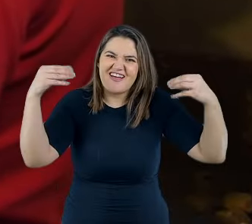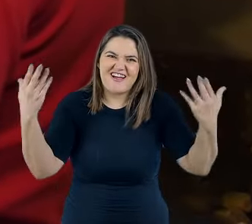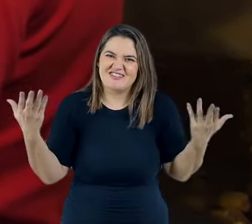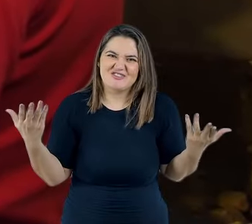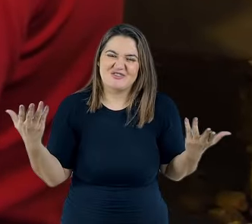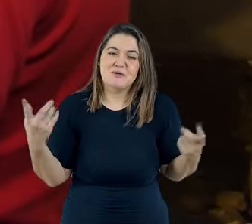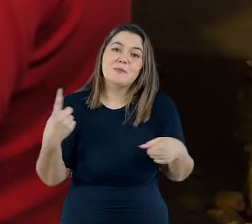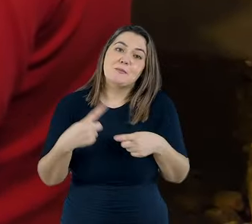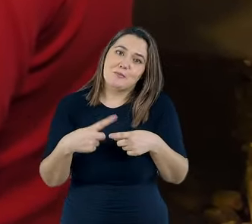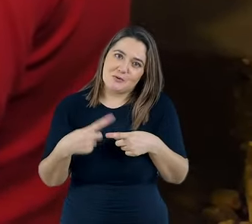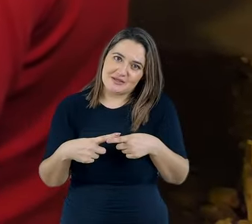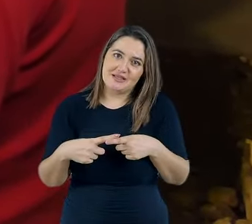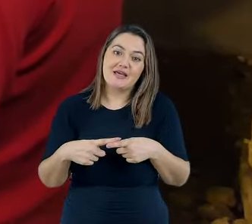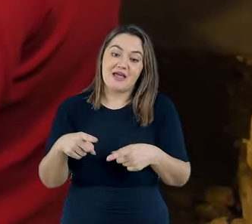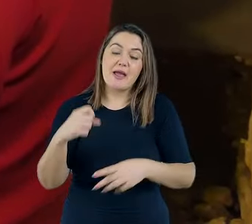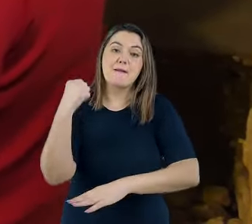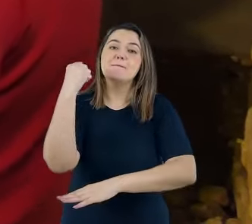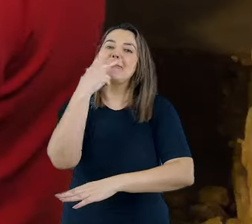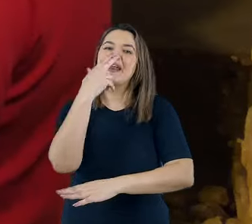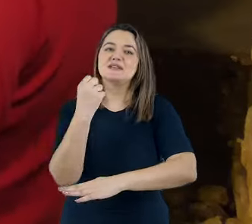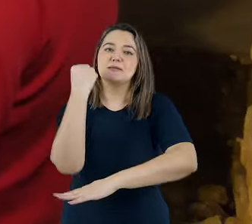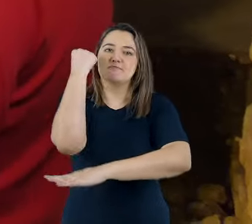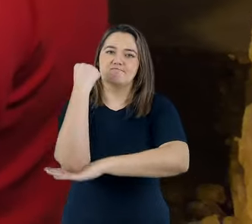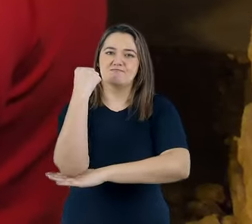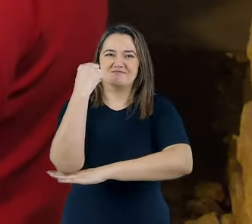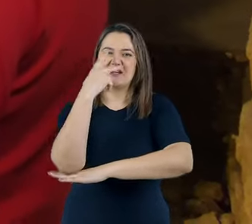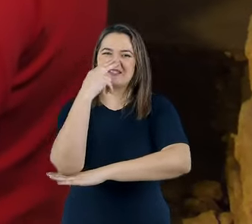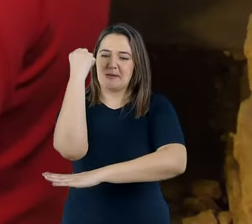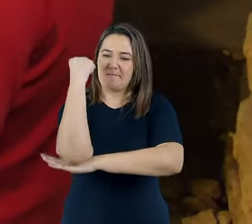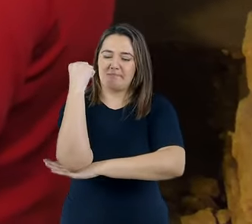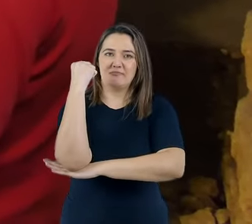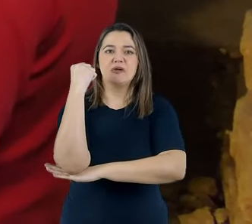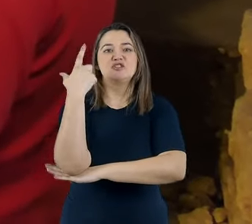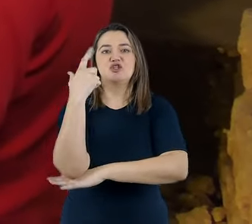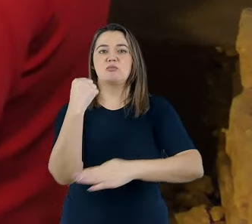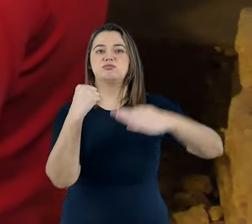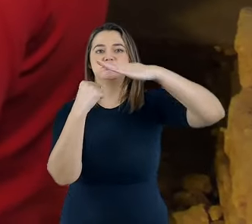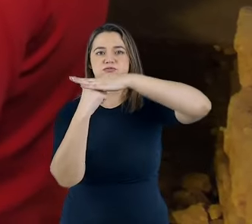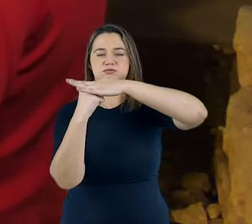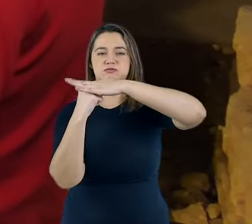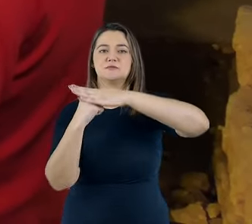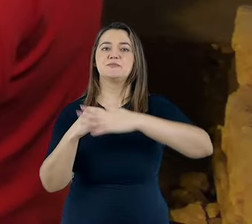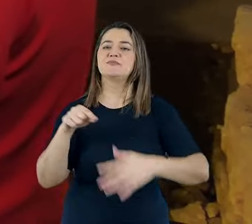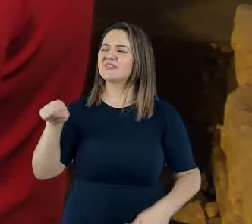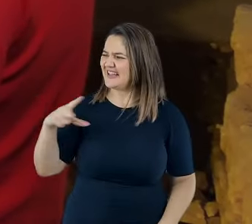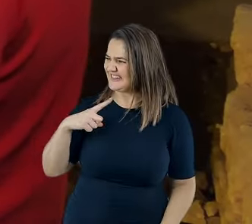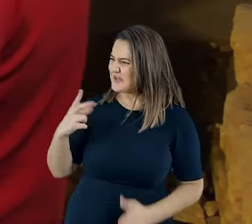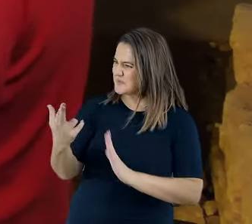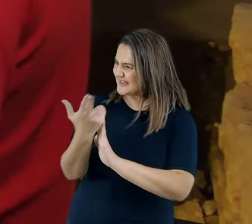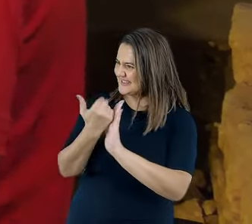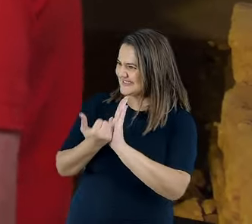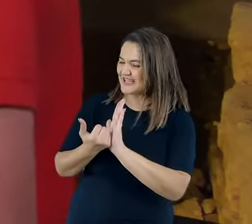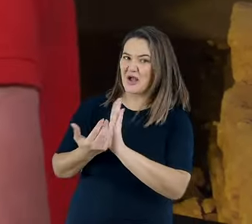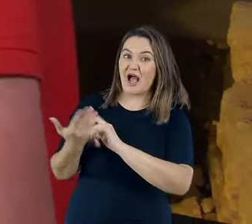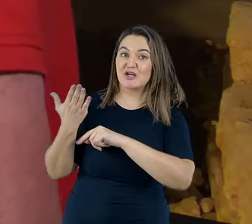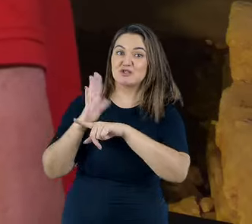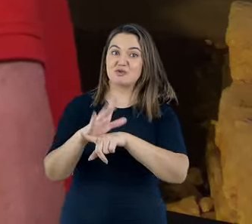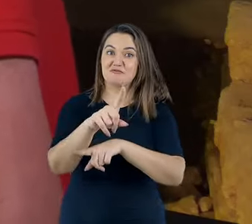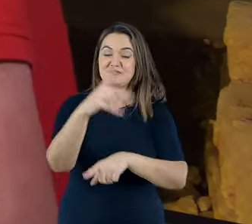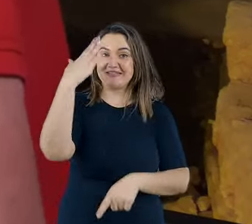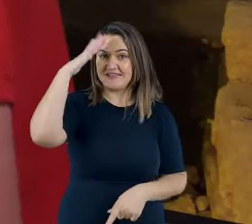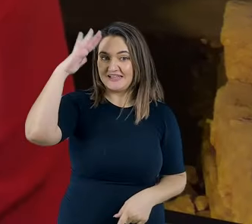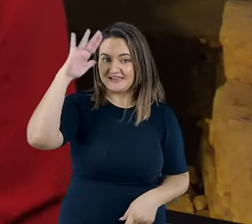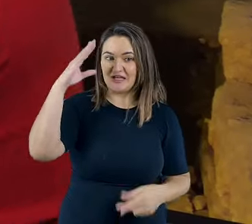né? Evidentemente porque isso era o alicerce, aqui em cima tinha algum outro prédio, alguma outra coisa. E eu vejo que você tem um desenho aqui que dá para ter uma